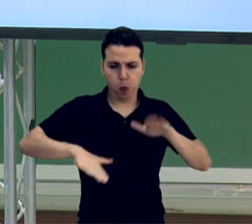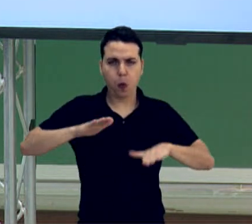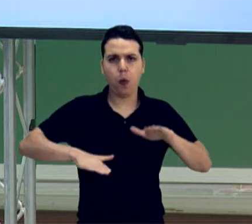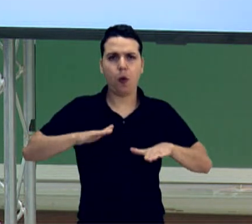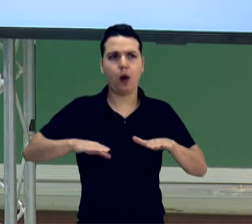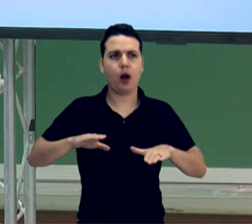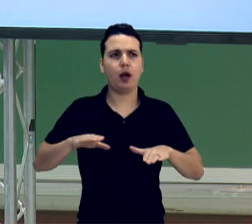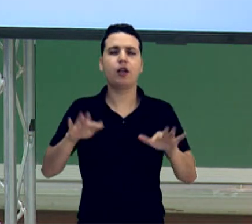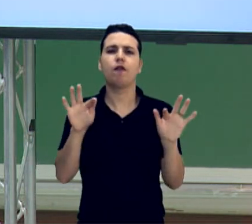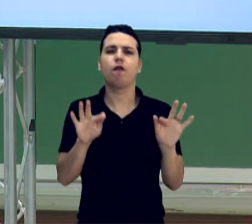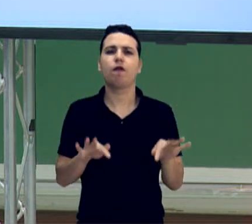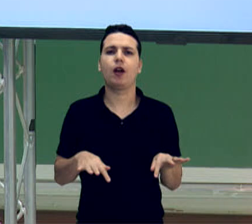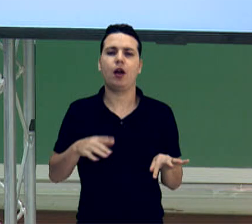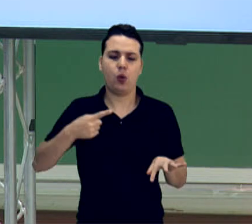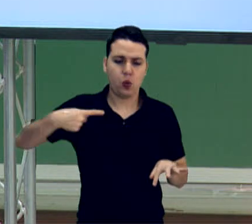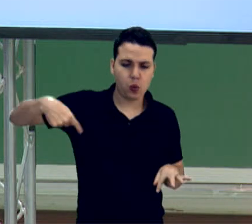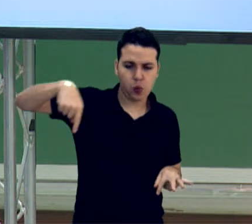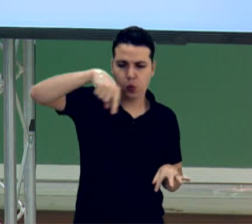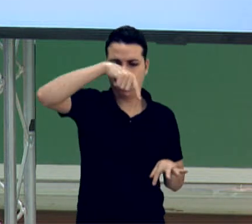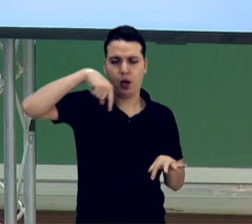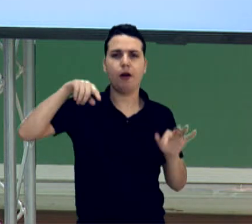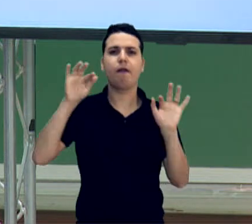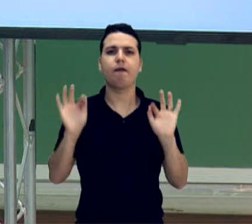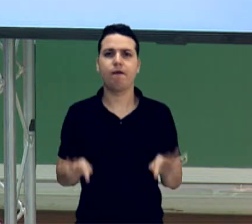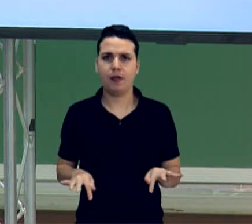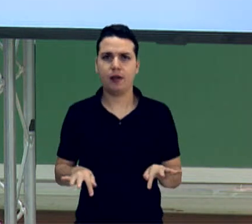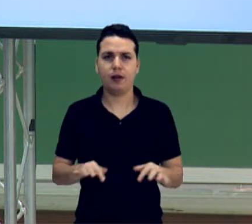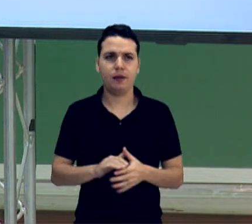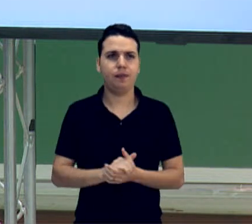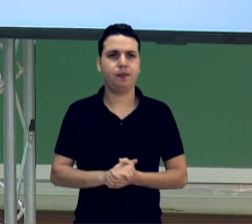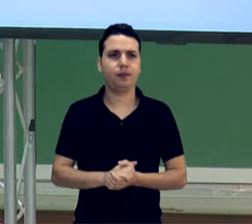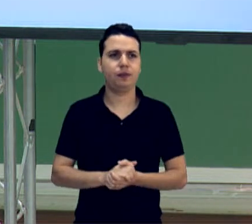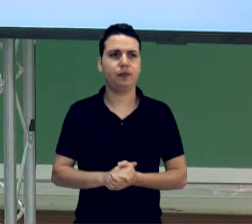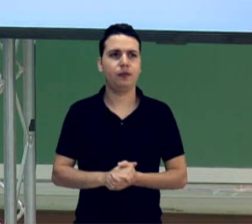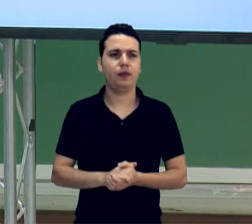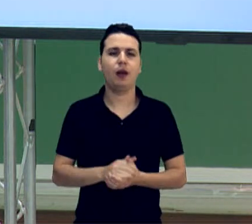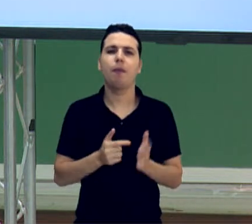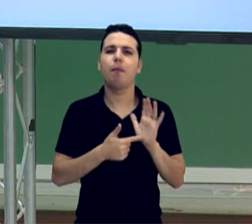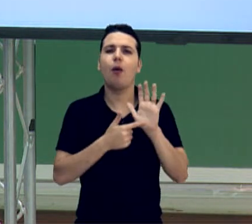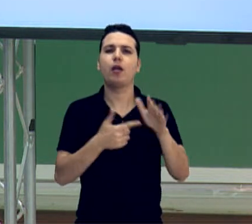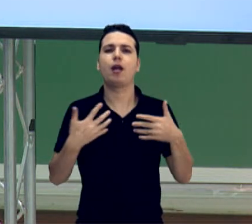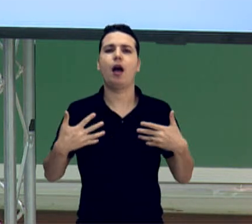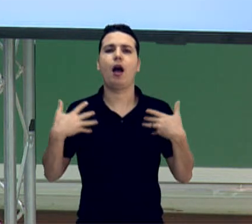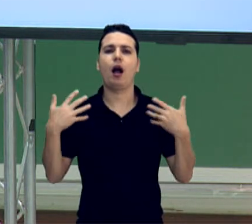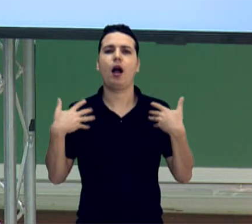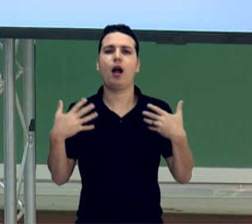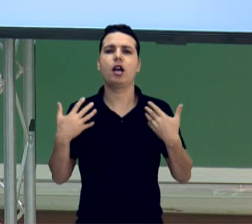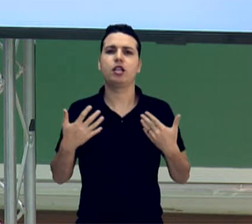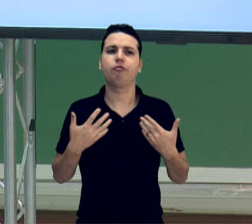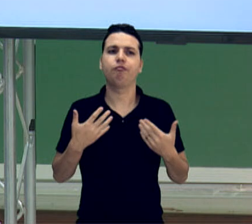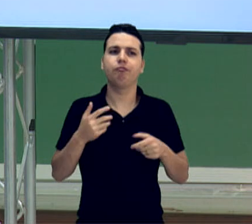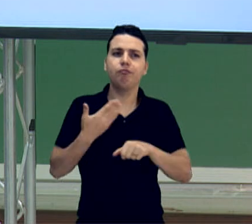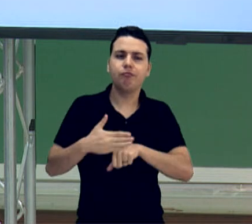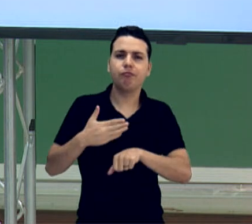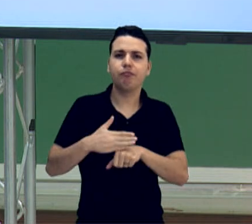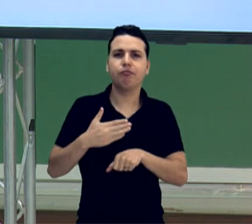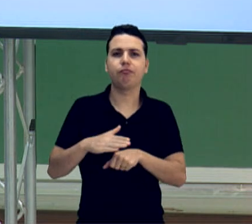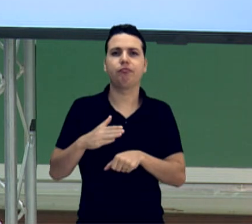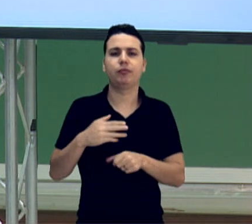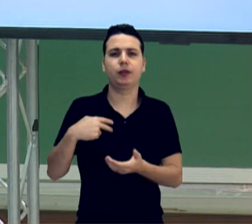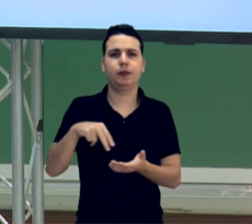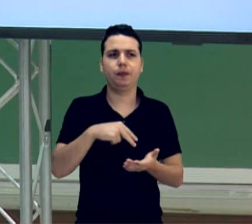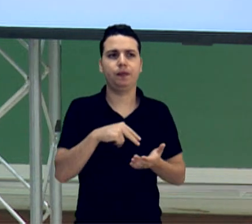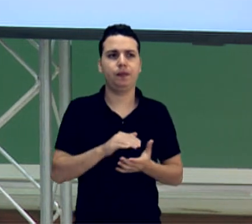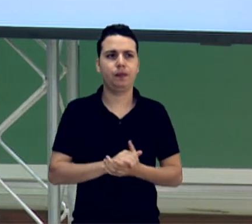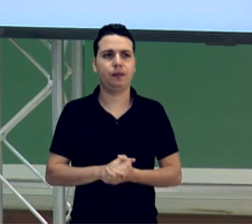dá um giro na prenda e encerra a dança. Tá? Então, mostra toda essa alegria de praticar essa dança.